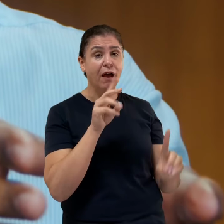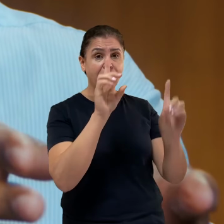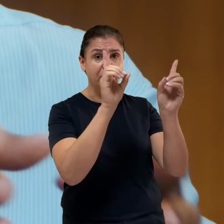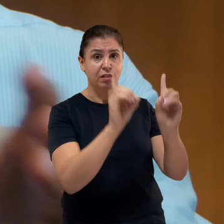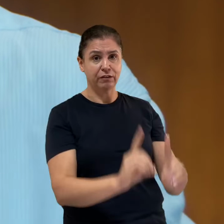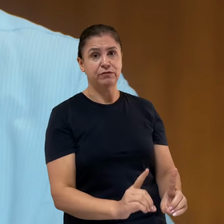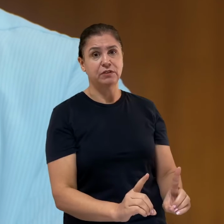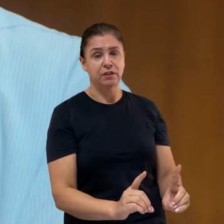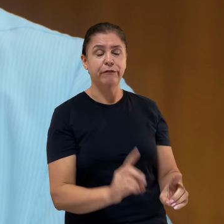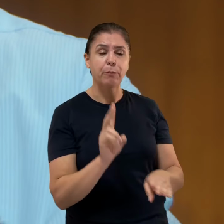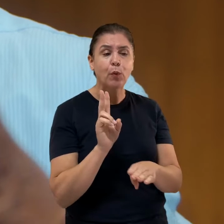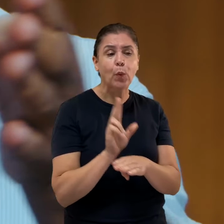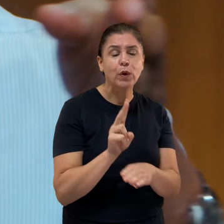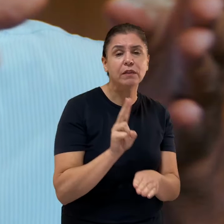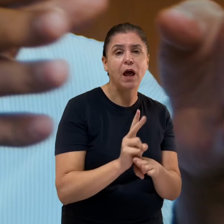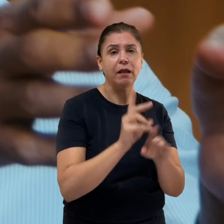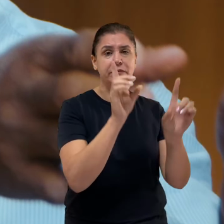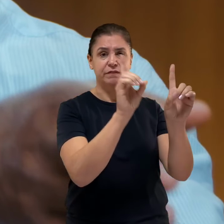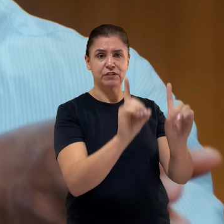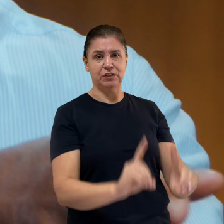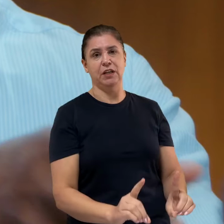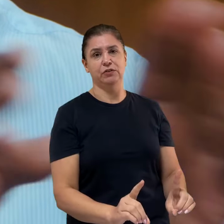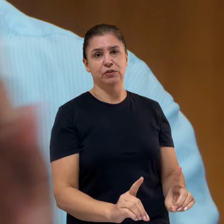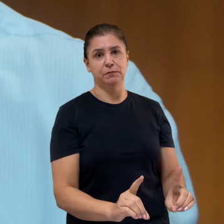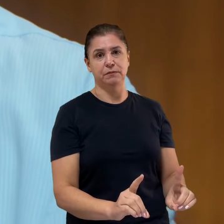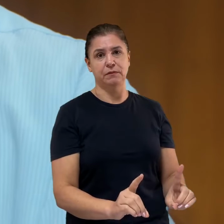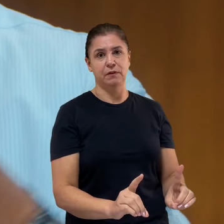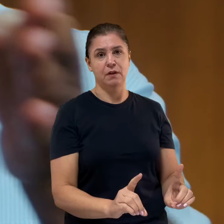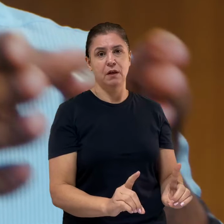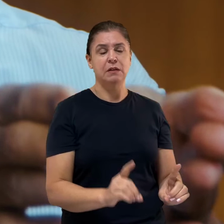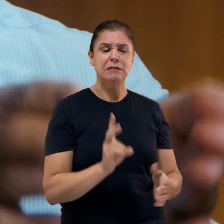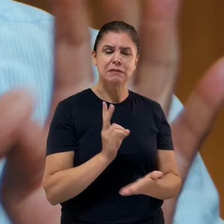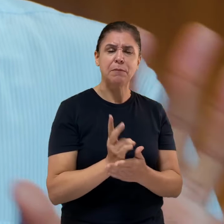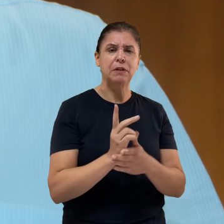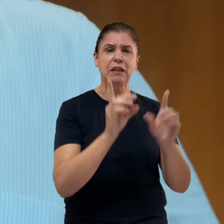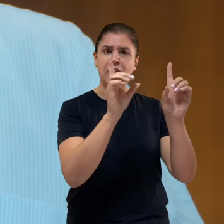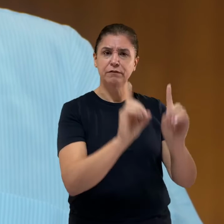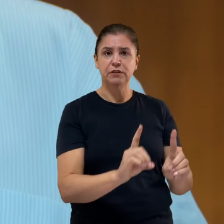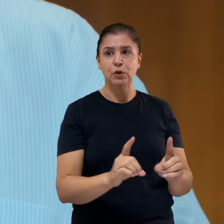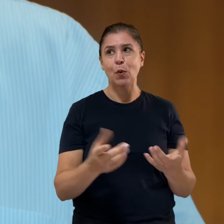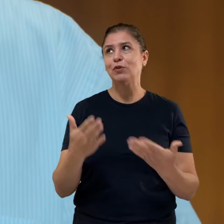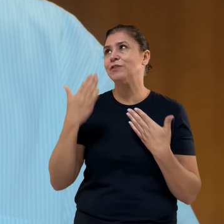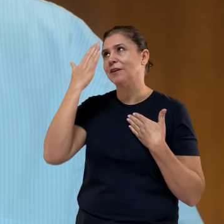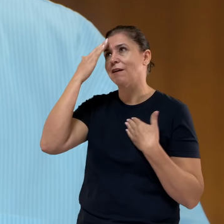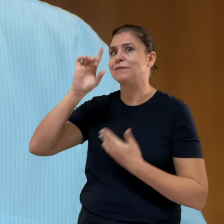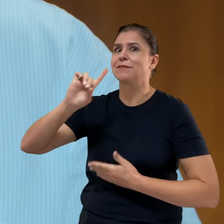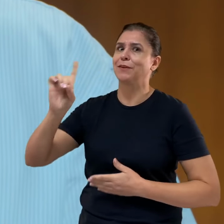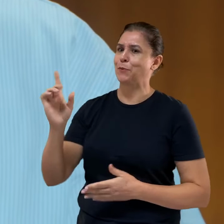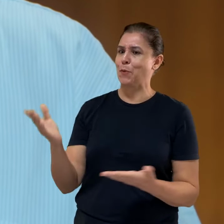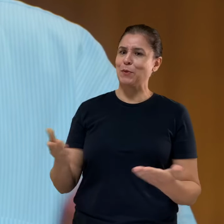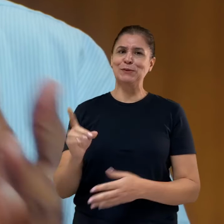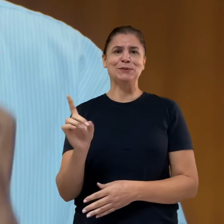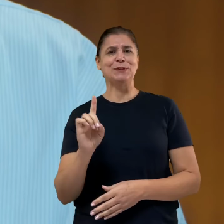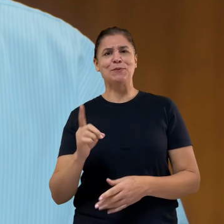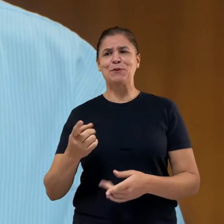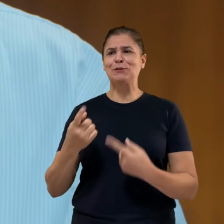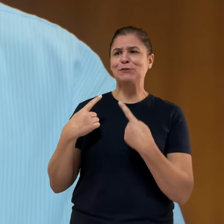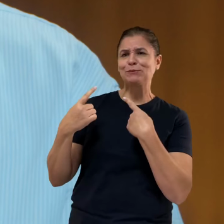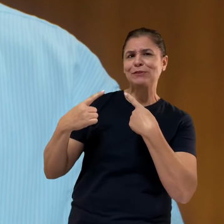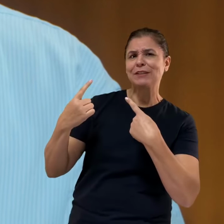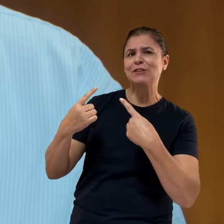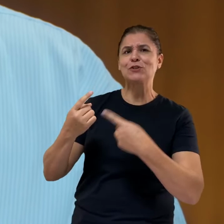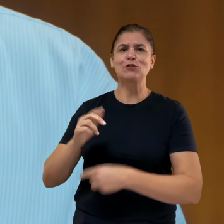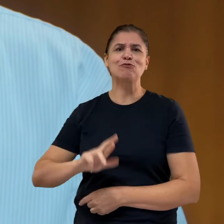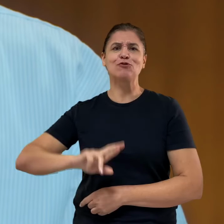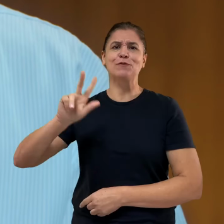deficiência. Vamos cuidar do deficiente. Tudo é o deficiente. Hoje não. Graças a Deus hoje o discurso é